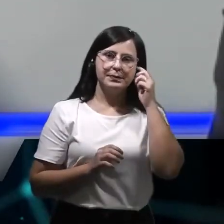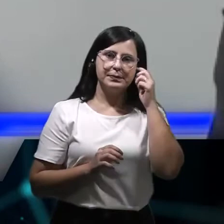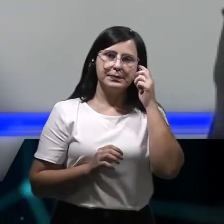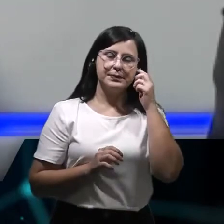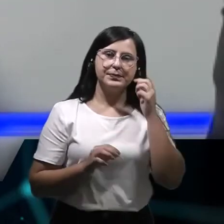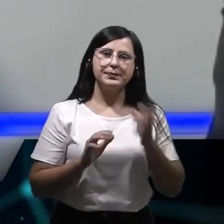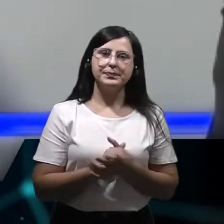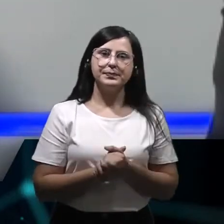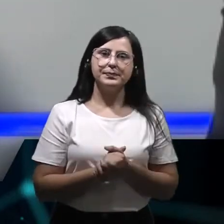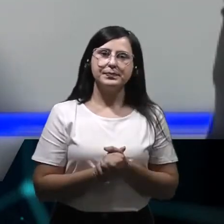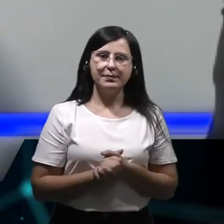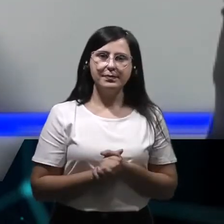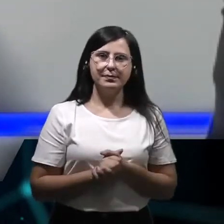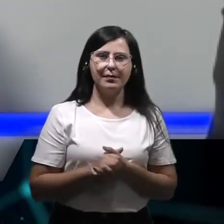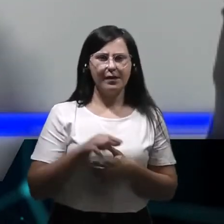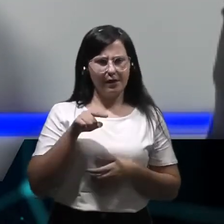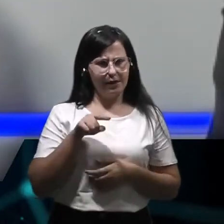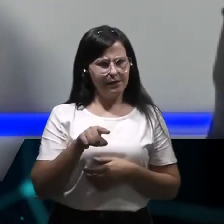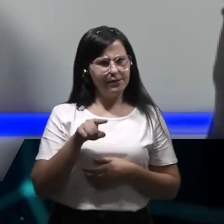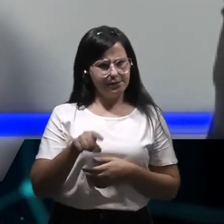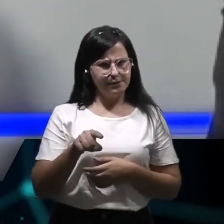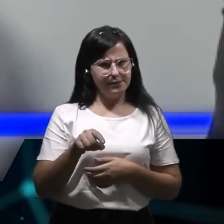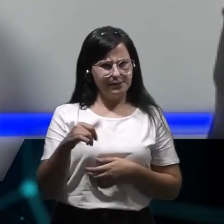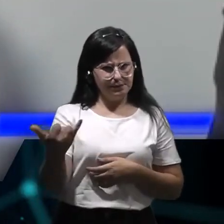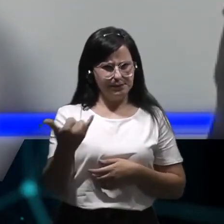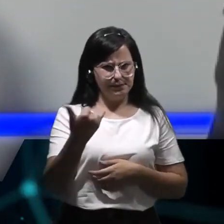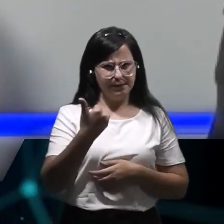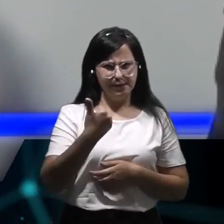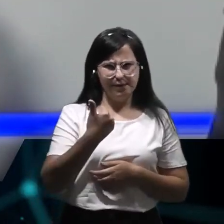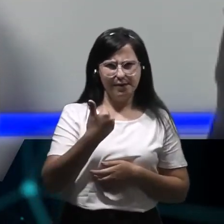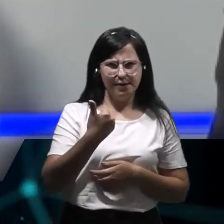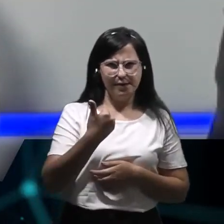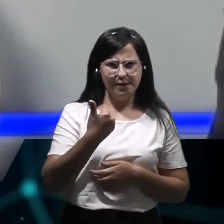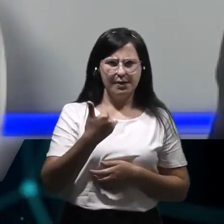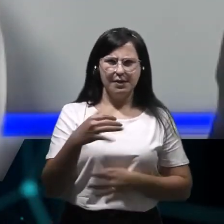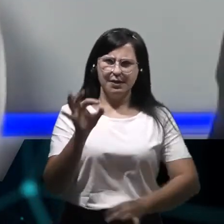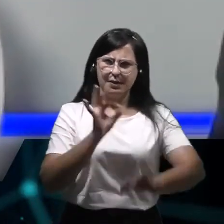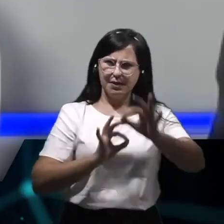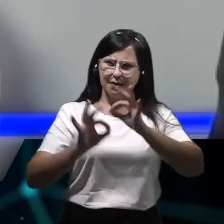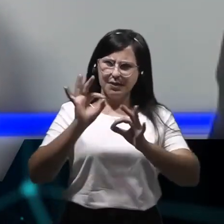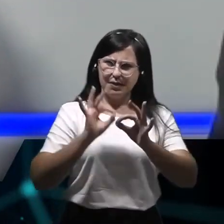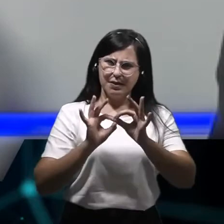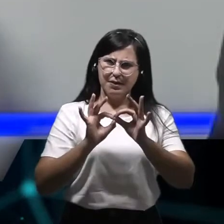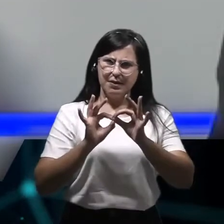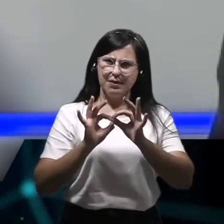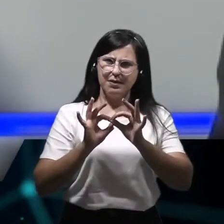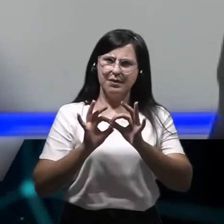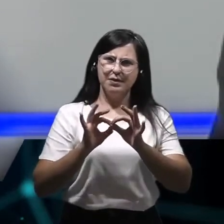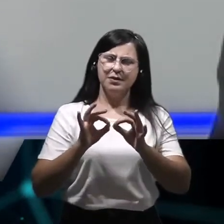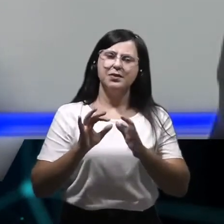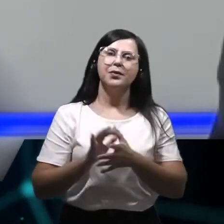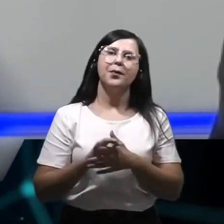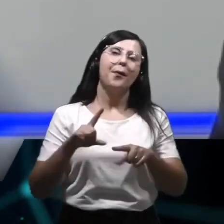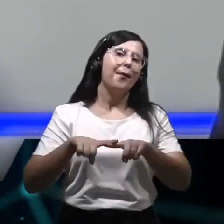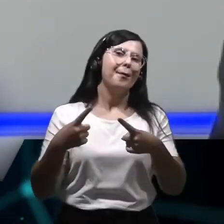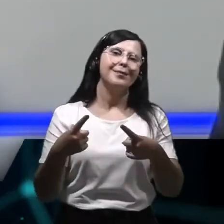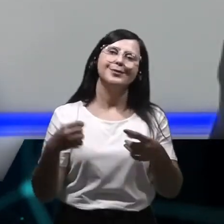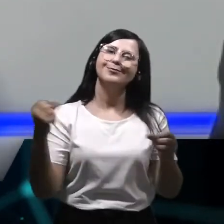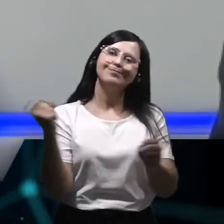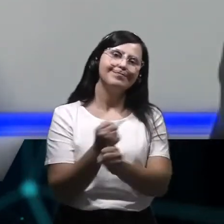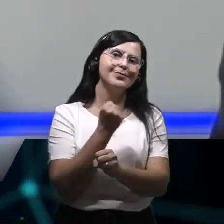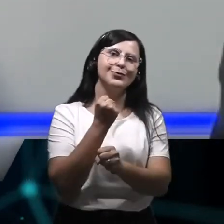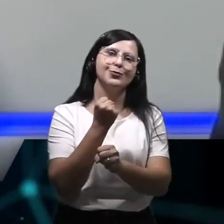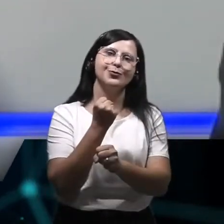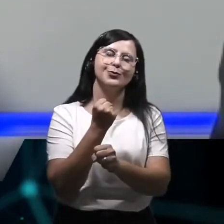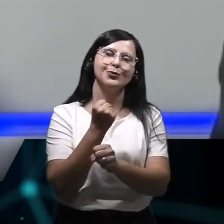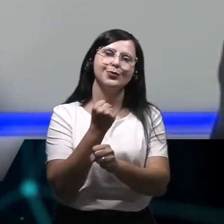Pois é, Hilário. Você falou que reestruturou, refez aquilo outro. Você não falou que construiu. A